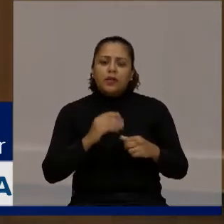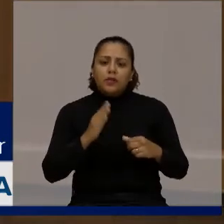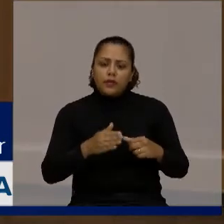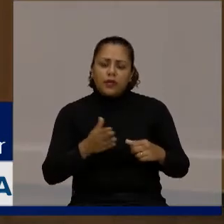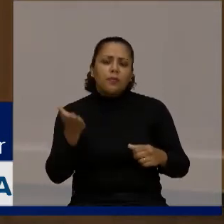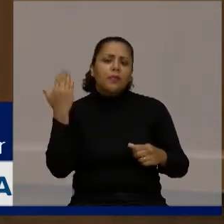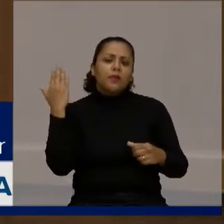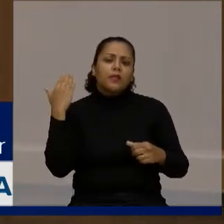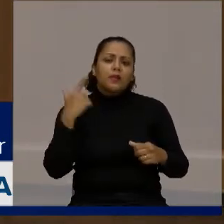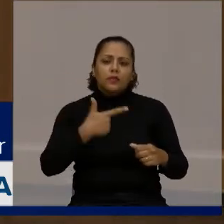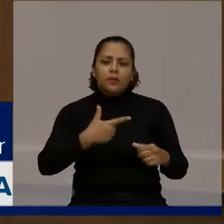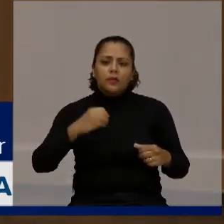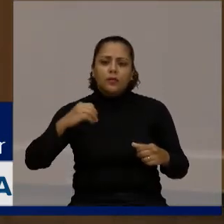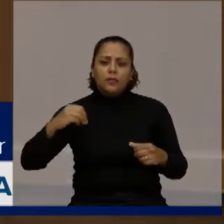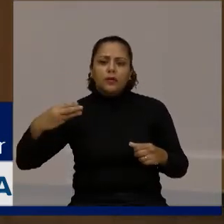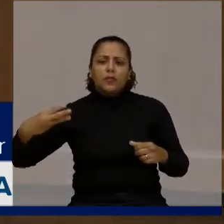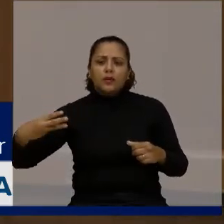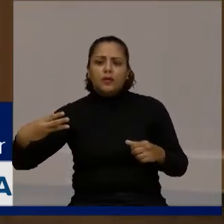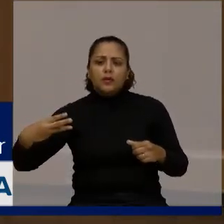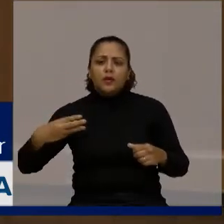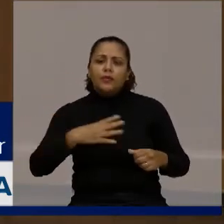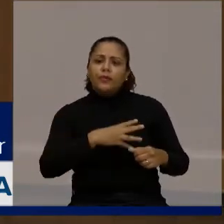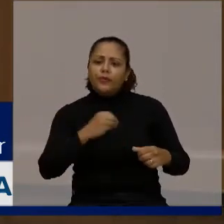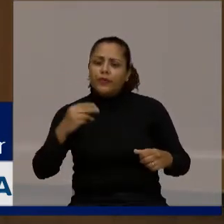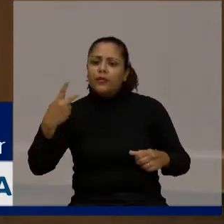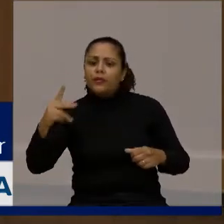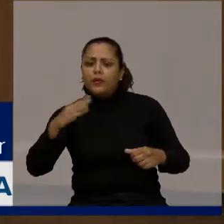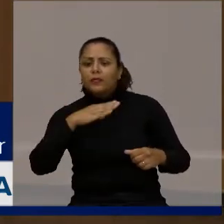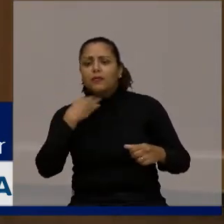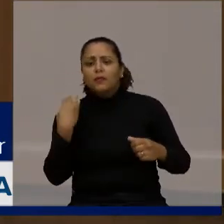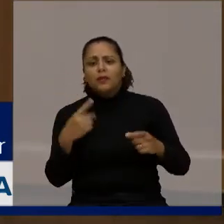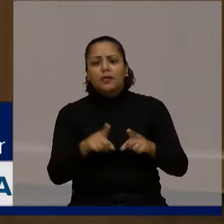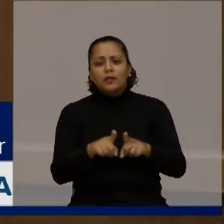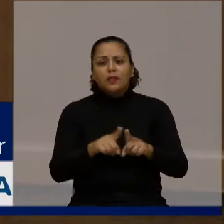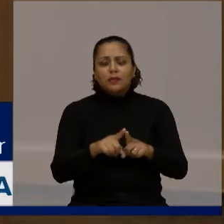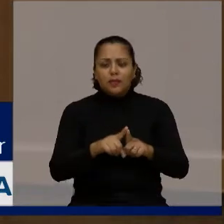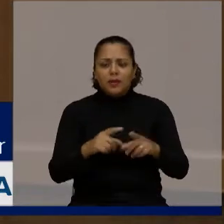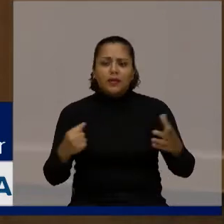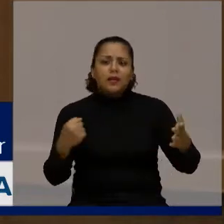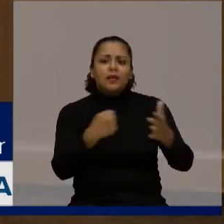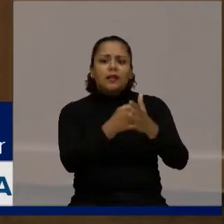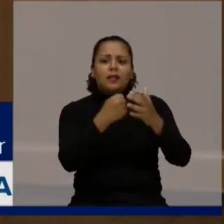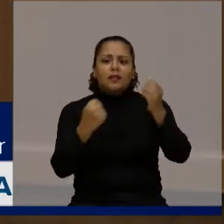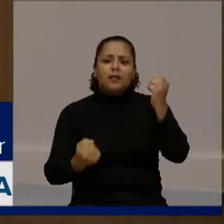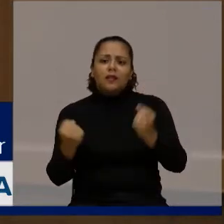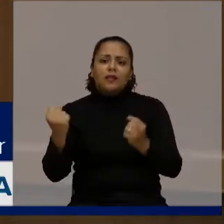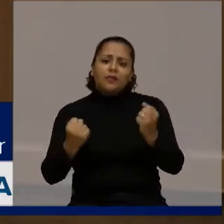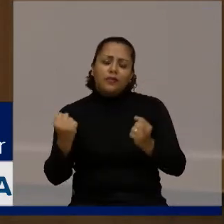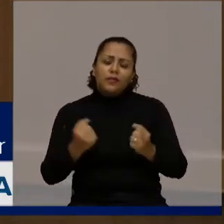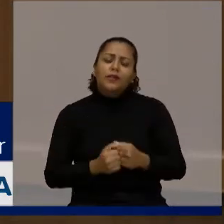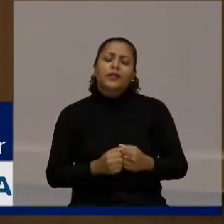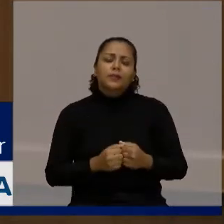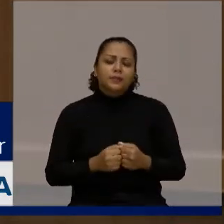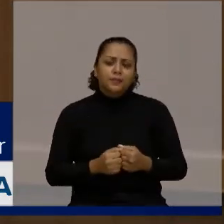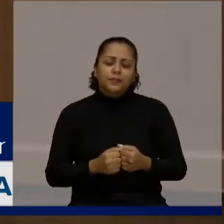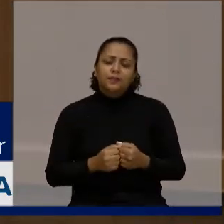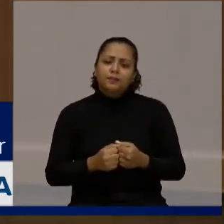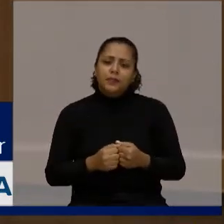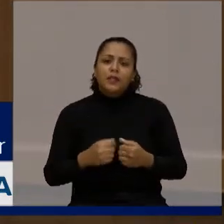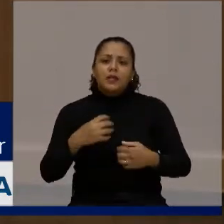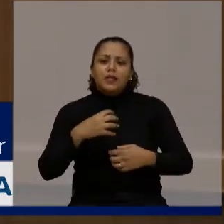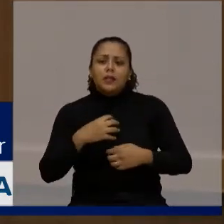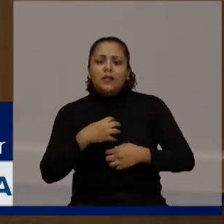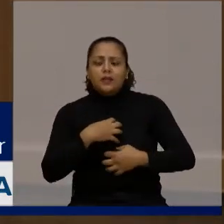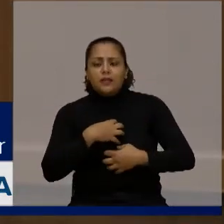acidente automobilístico. Então fica aqui os nossos sentimentos à família do Vander Luiz, a todos os amigos e a